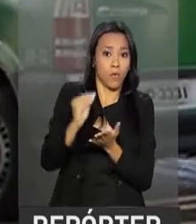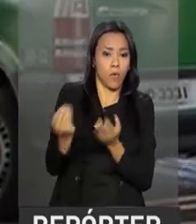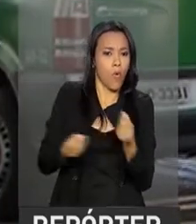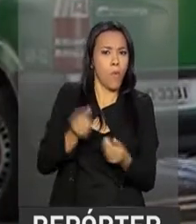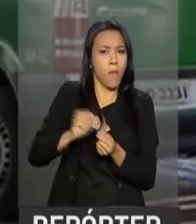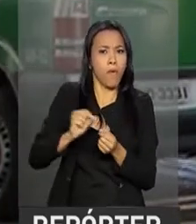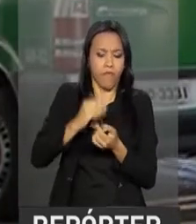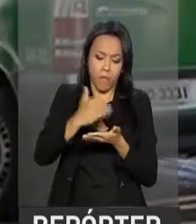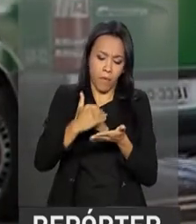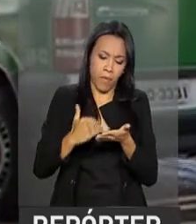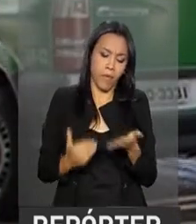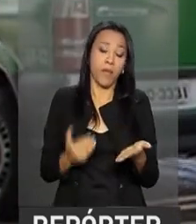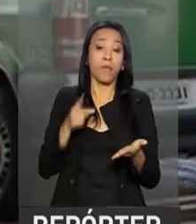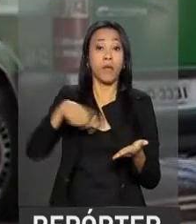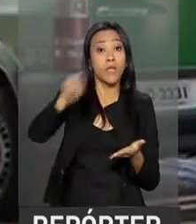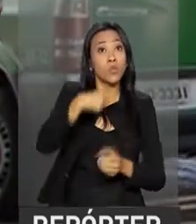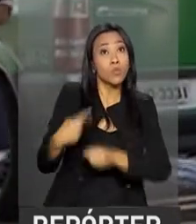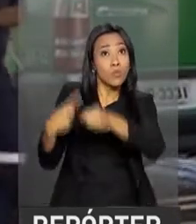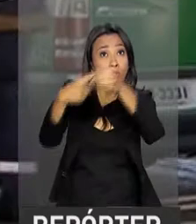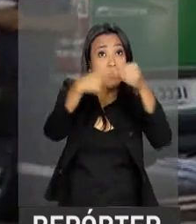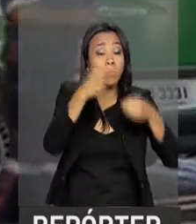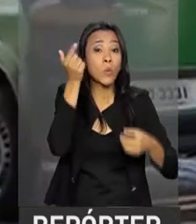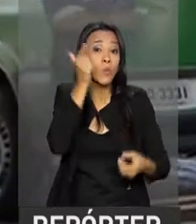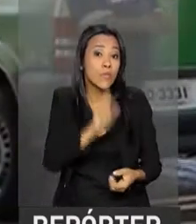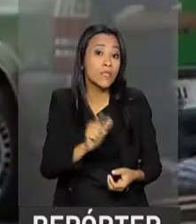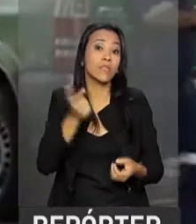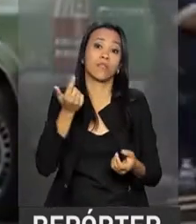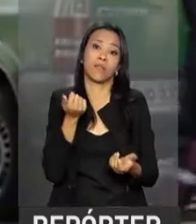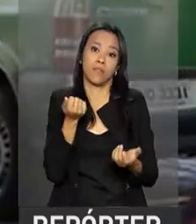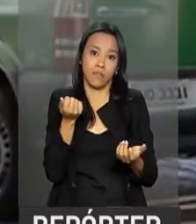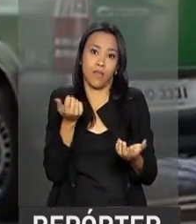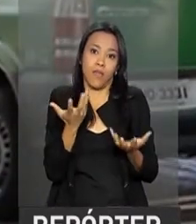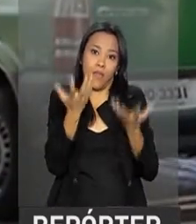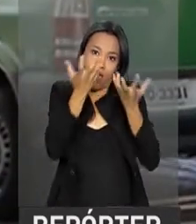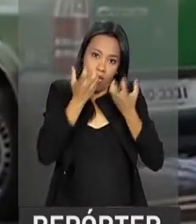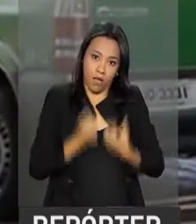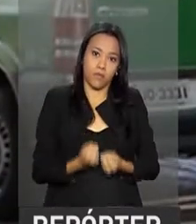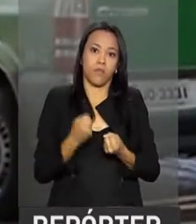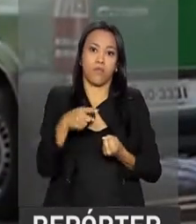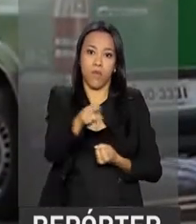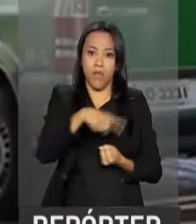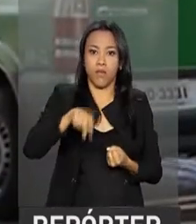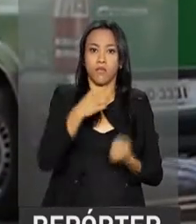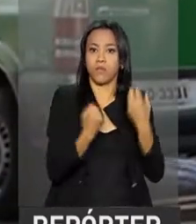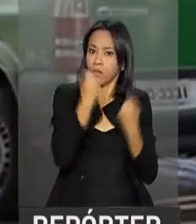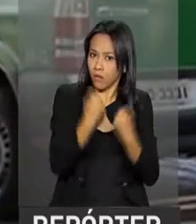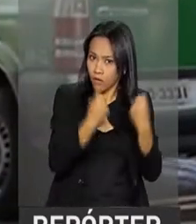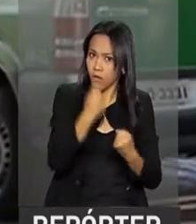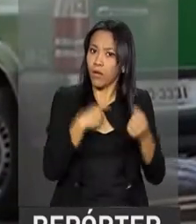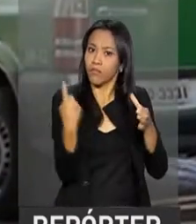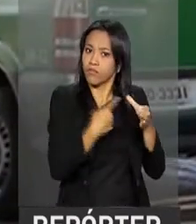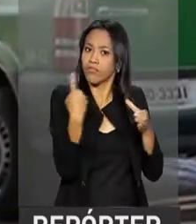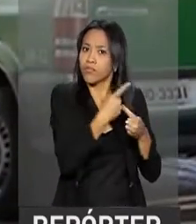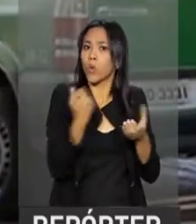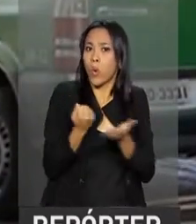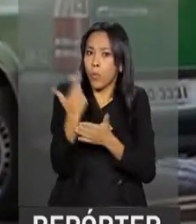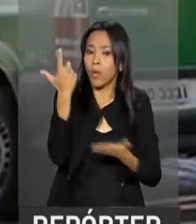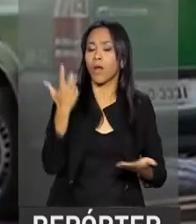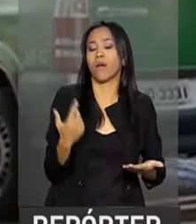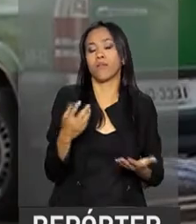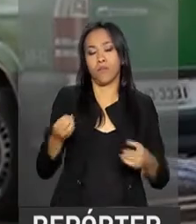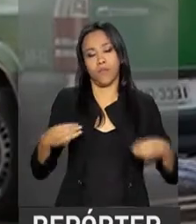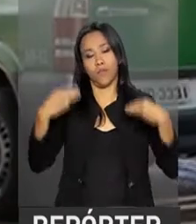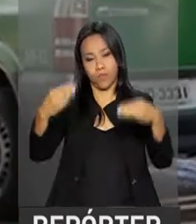para que os municípios possam se habilitar e receber essas ambulâncias que, eu tenho certeza, compradas lá pelo Ministério da Saúde, serão